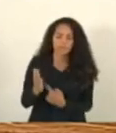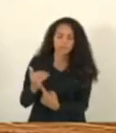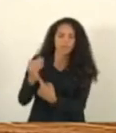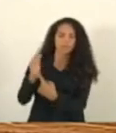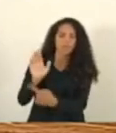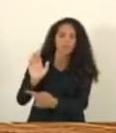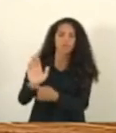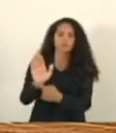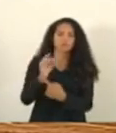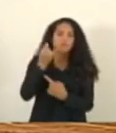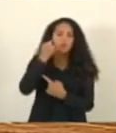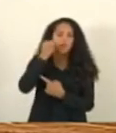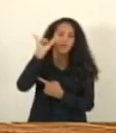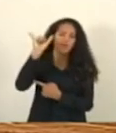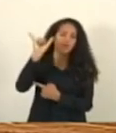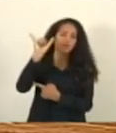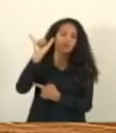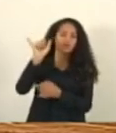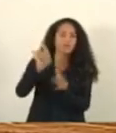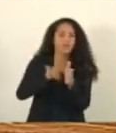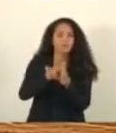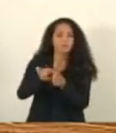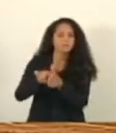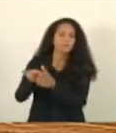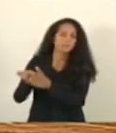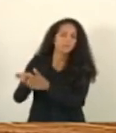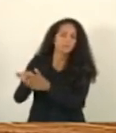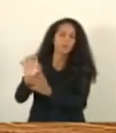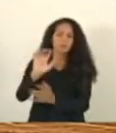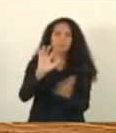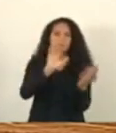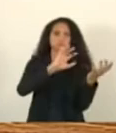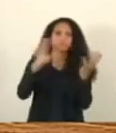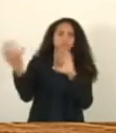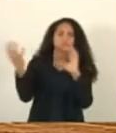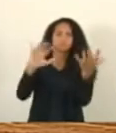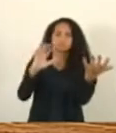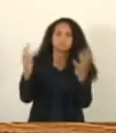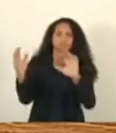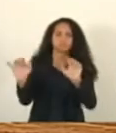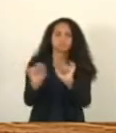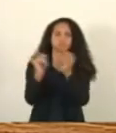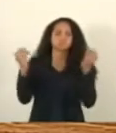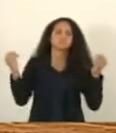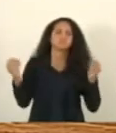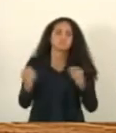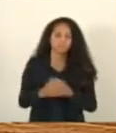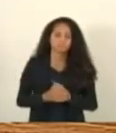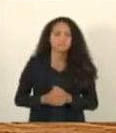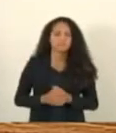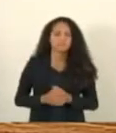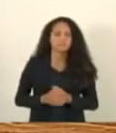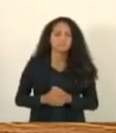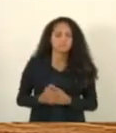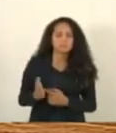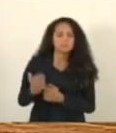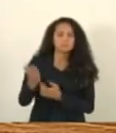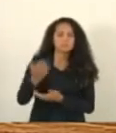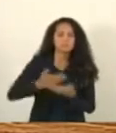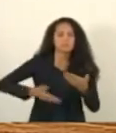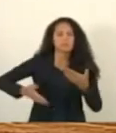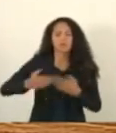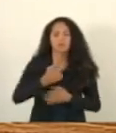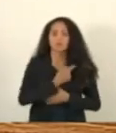tecnologia de ponta, além de uma maior integração entre os órgãos